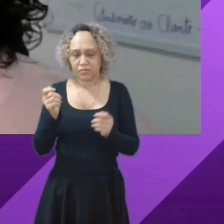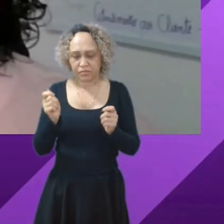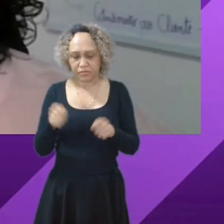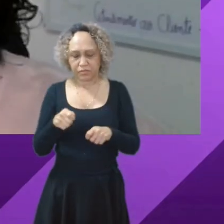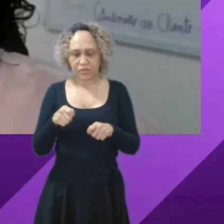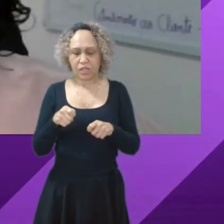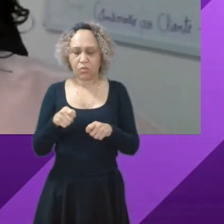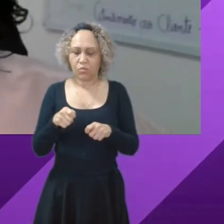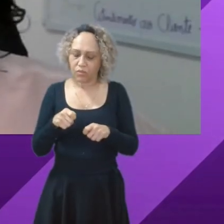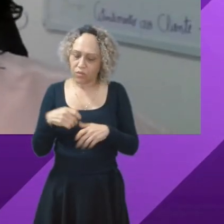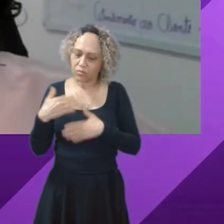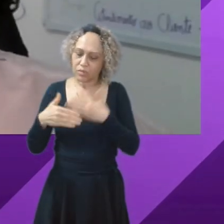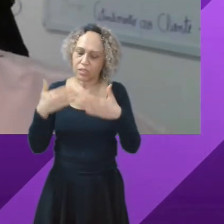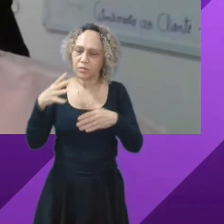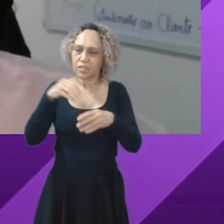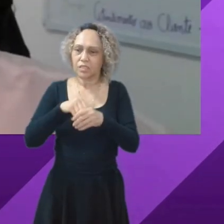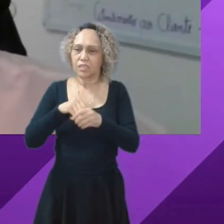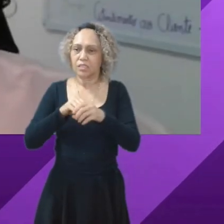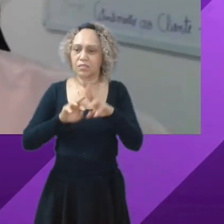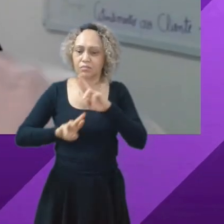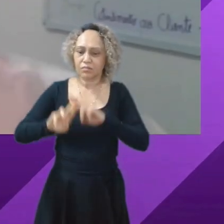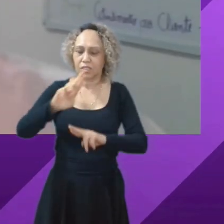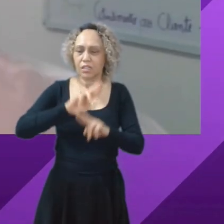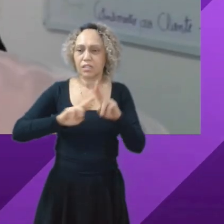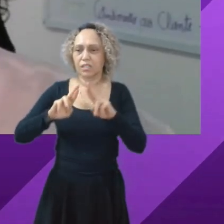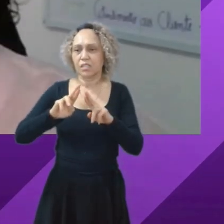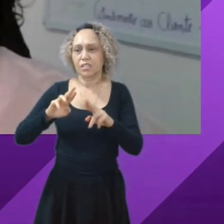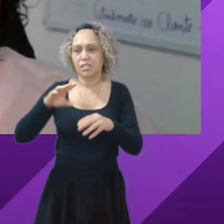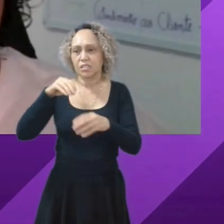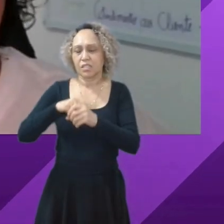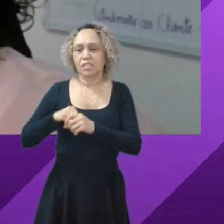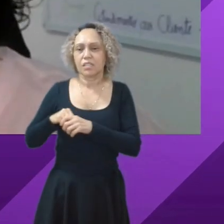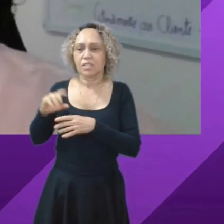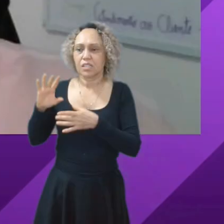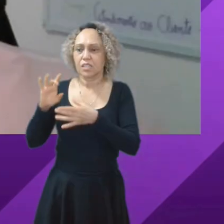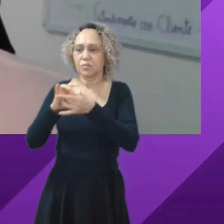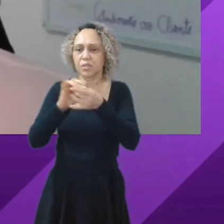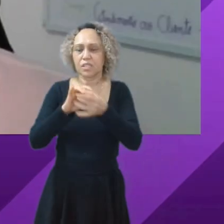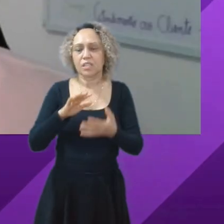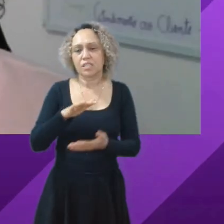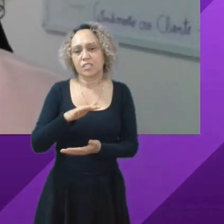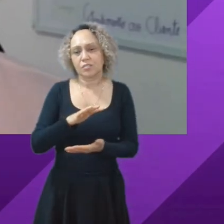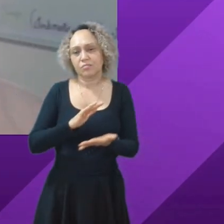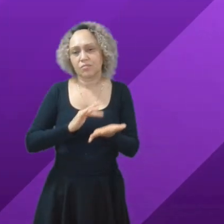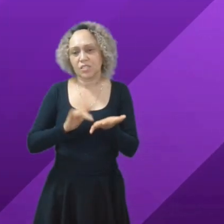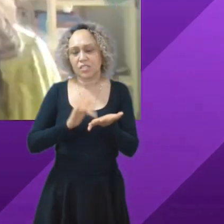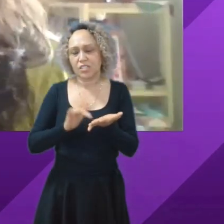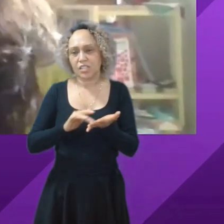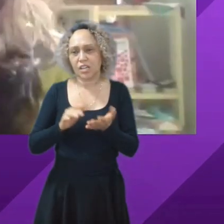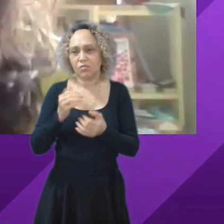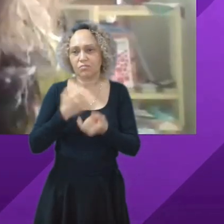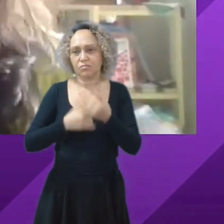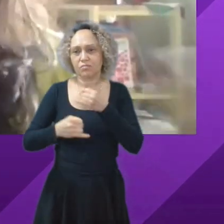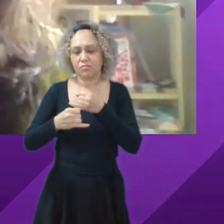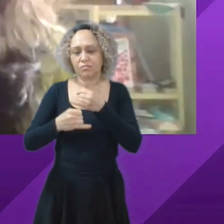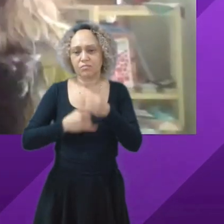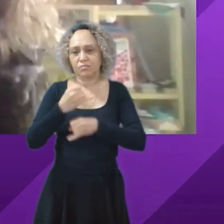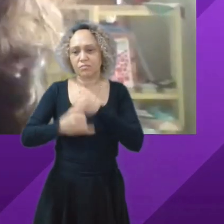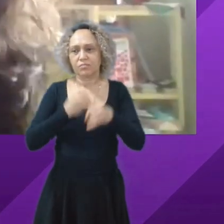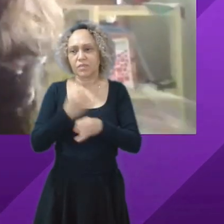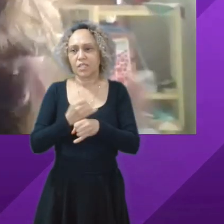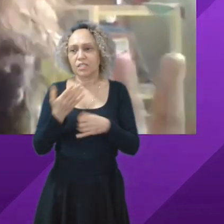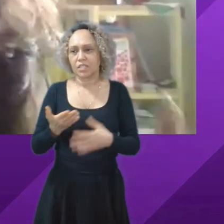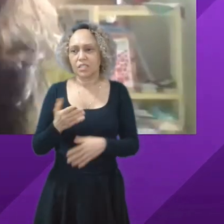em rede dentro desse ambiente digital. É isso. Que bom, né? Temos as esperanças